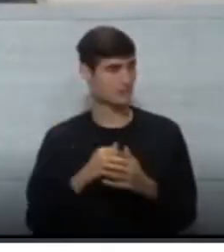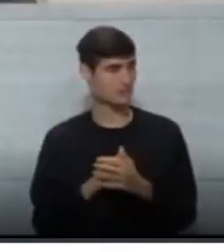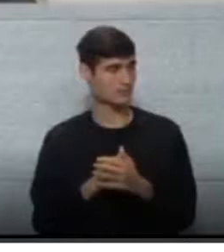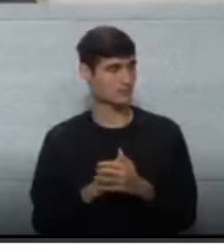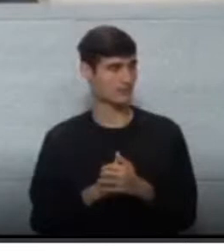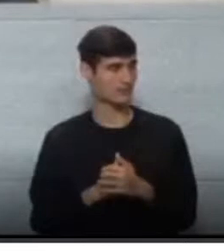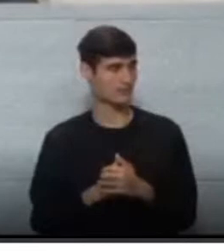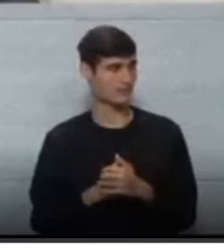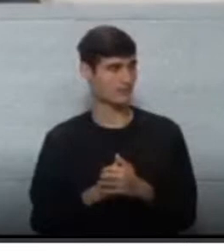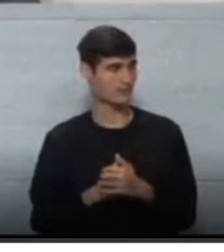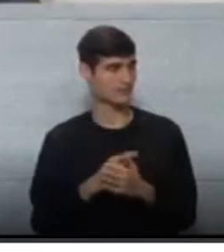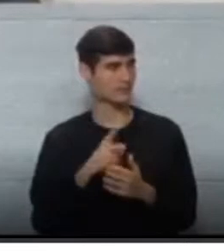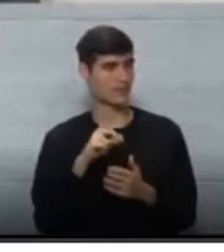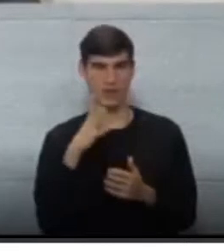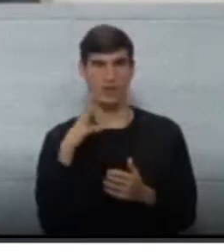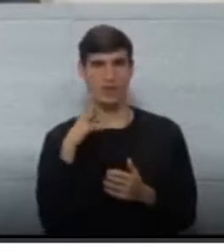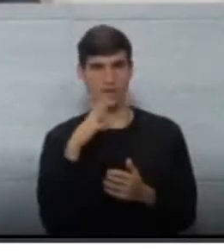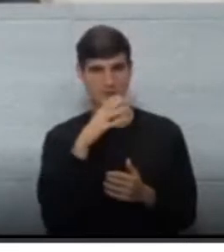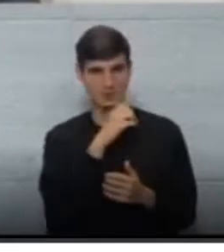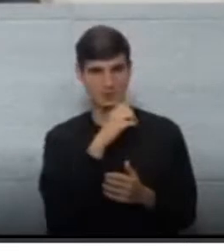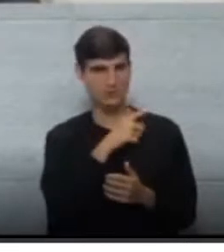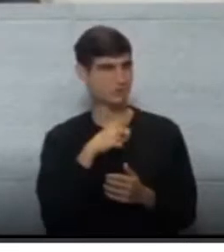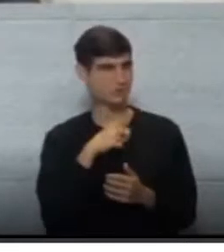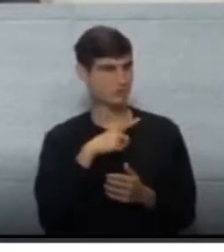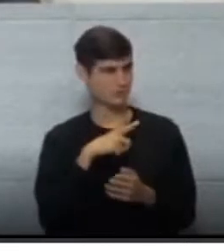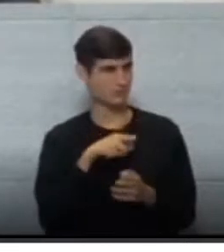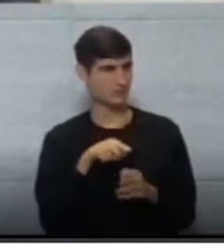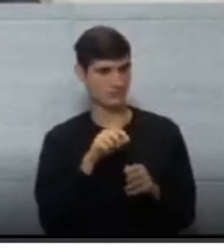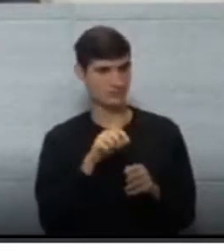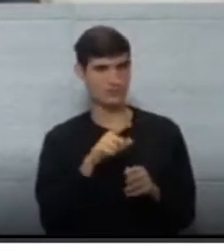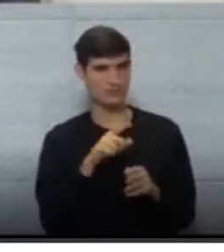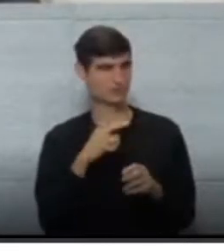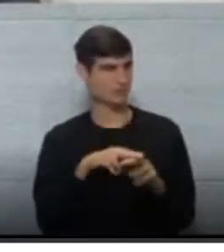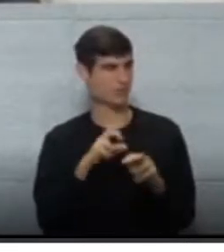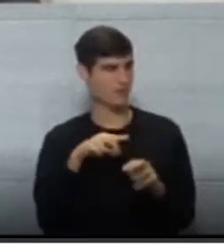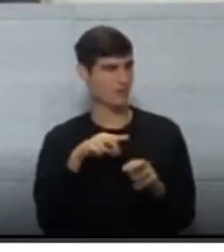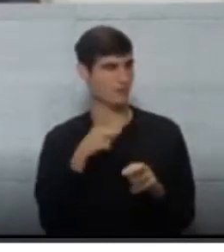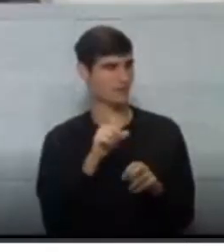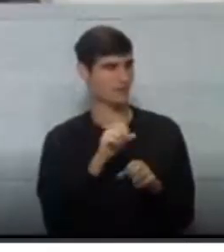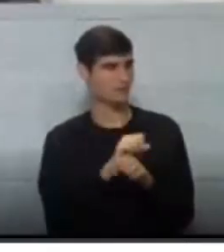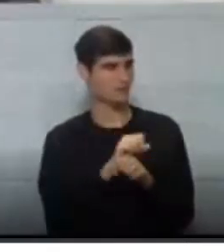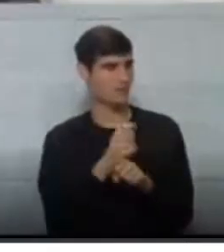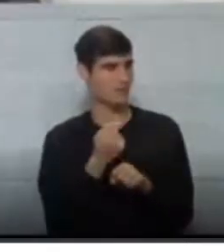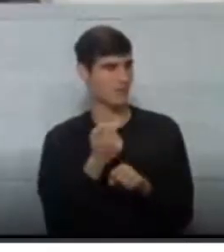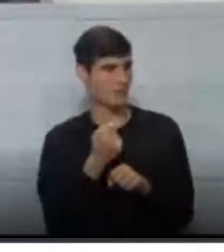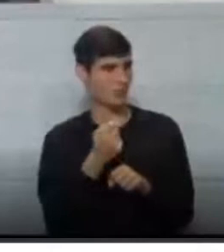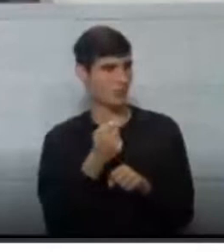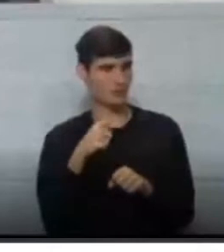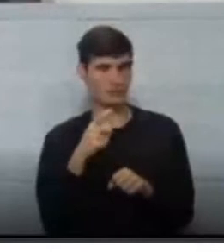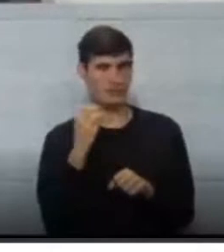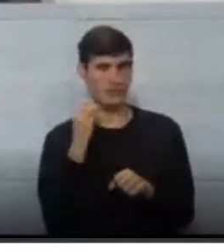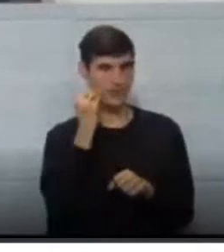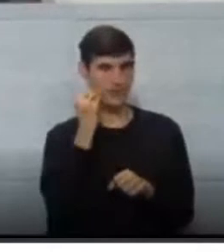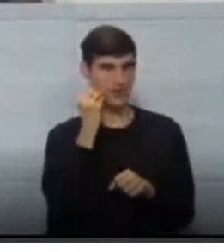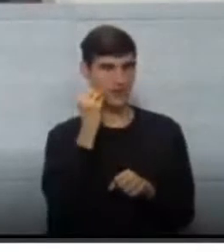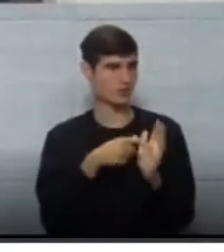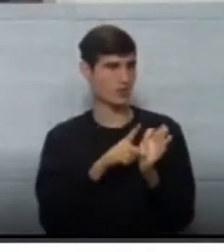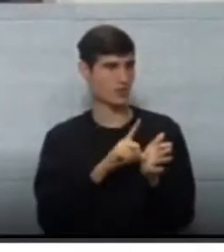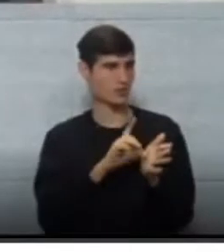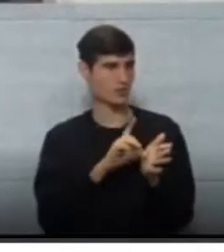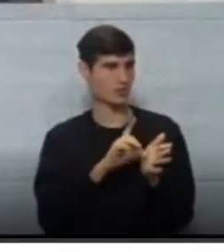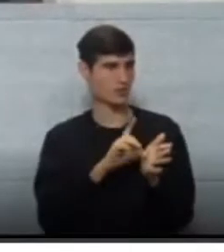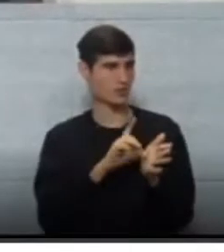a alça ela vai estar quente, então é importante esperar um pouco esfriar. Teste a alça na beirada da